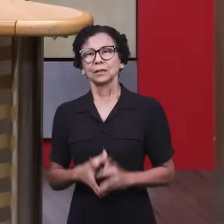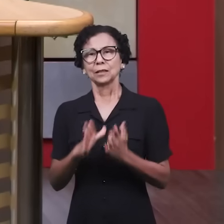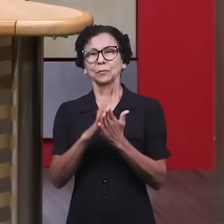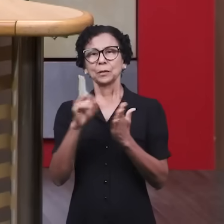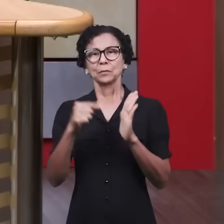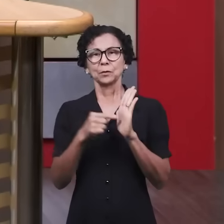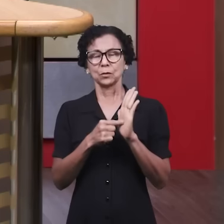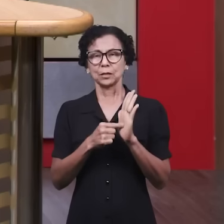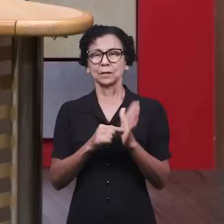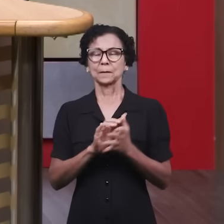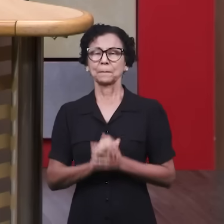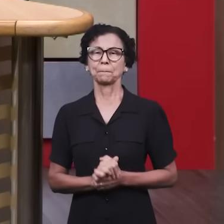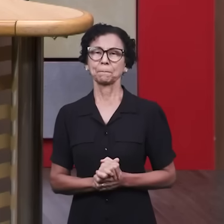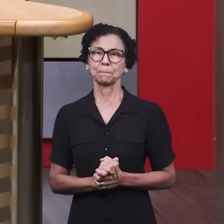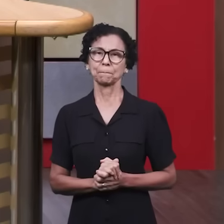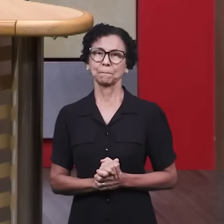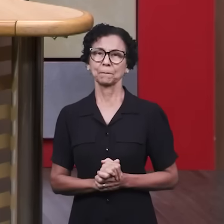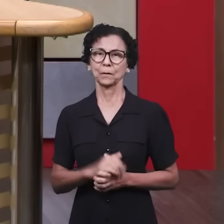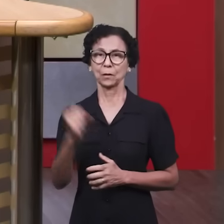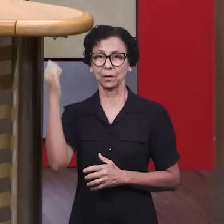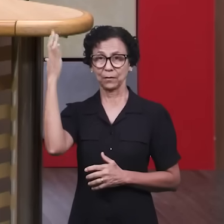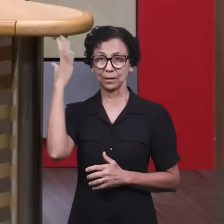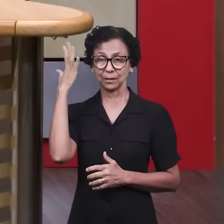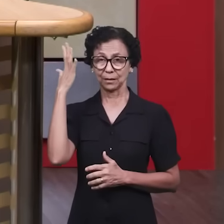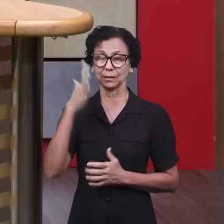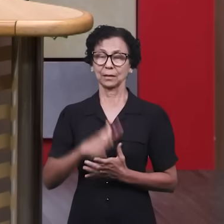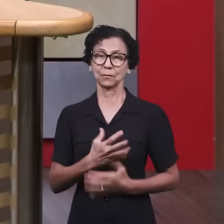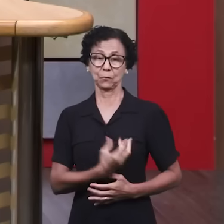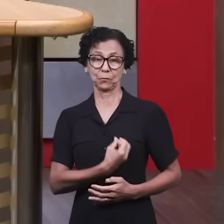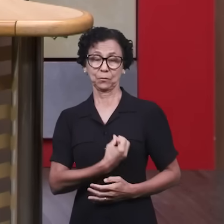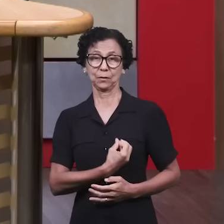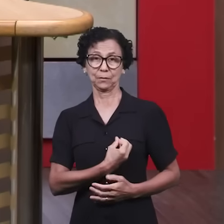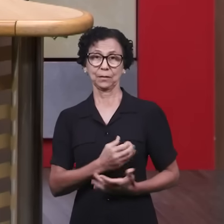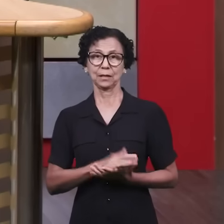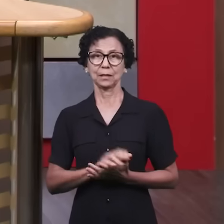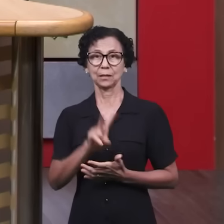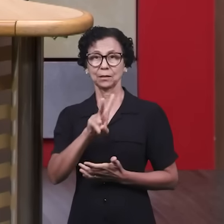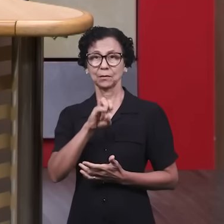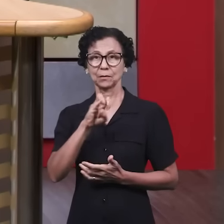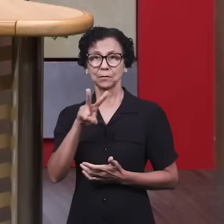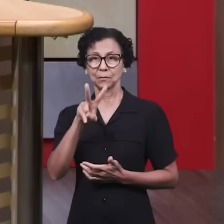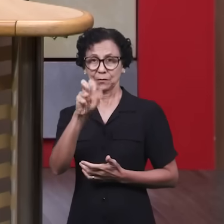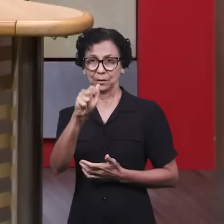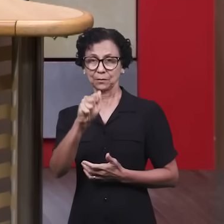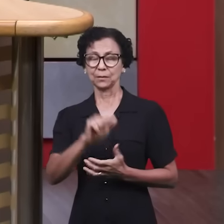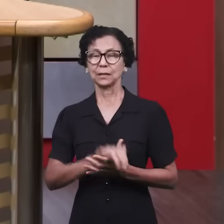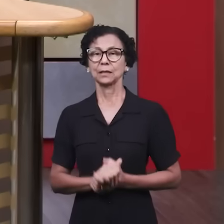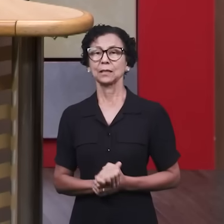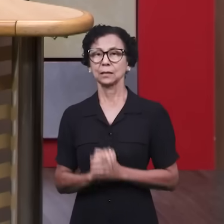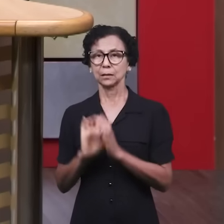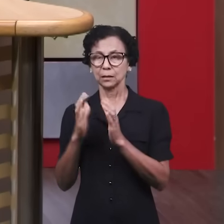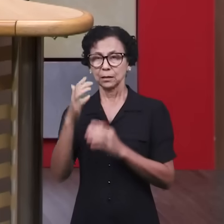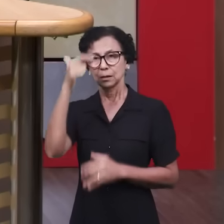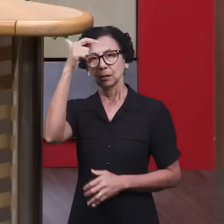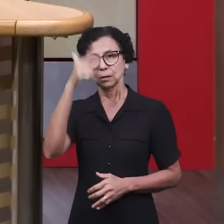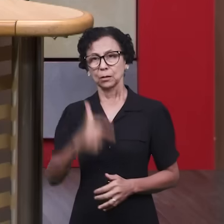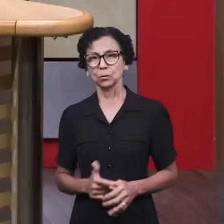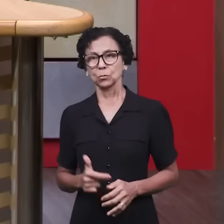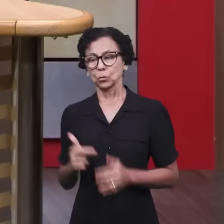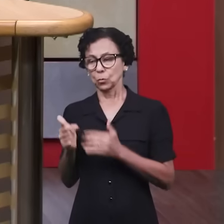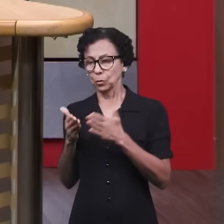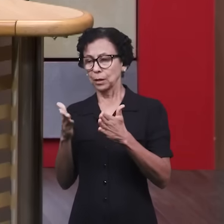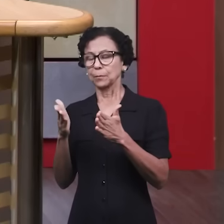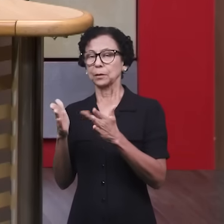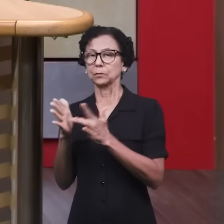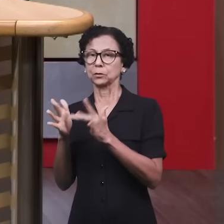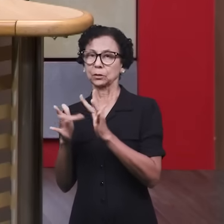né? Na palavra viva, você anda no caminho. Né? Quer dizer, ela... Há um aspecto